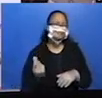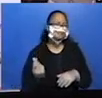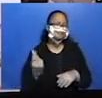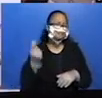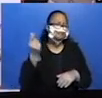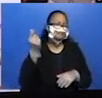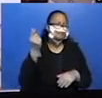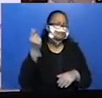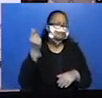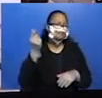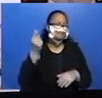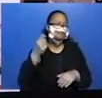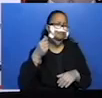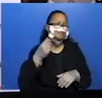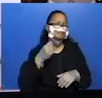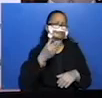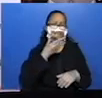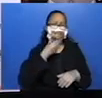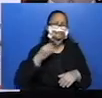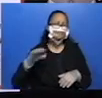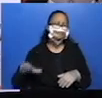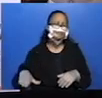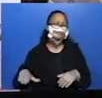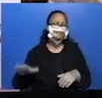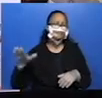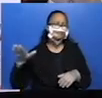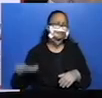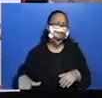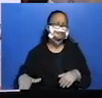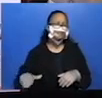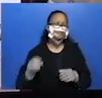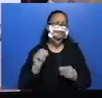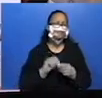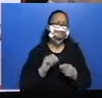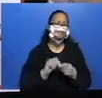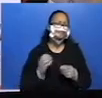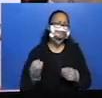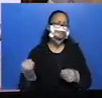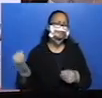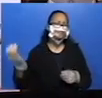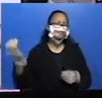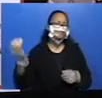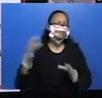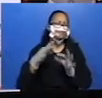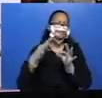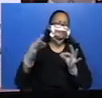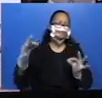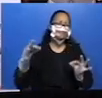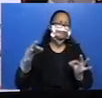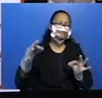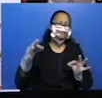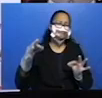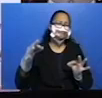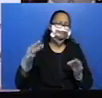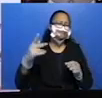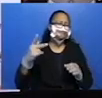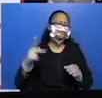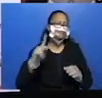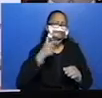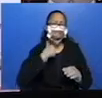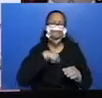que o garoto era muito pequeno para fazer uma viagem tão longa. E apesar de seu